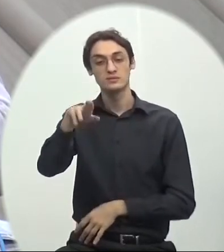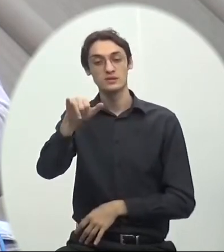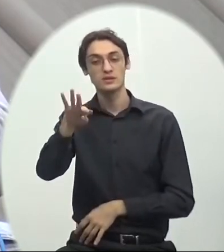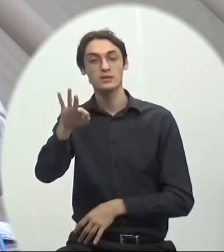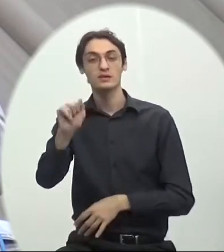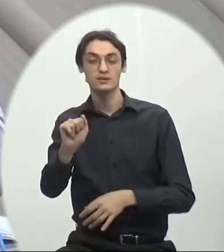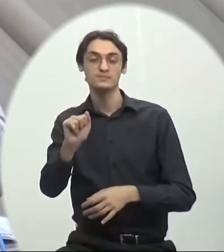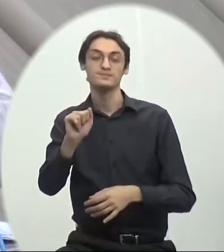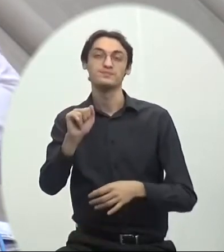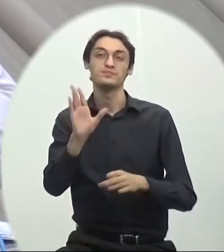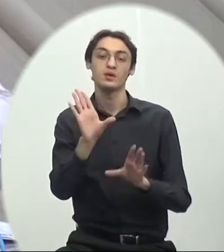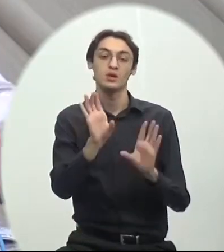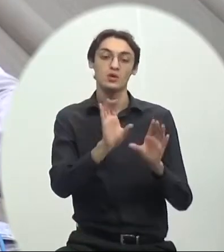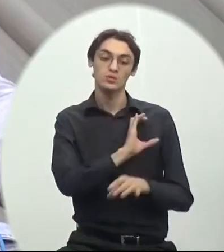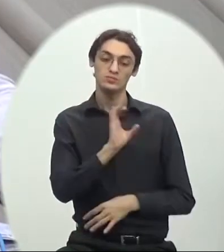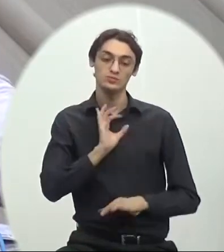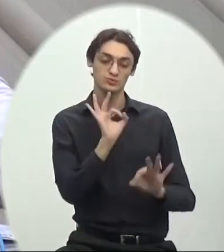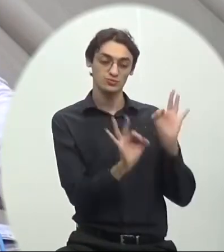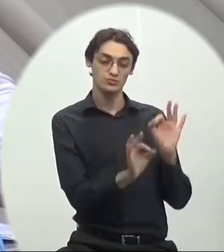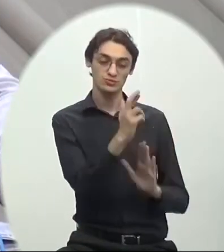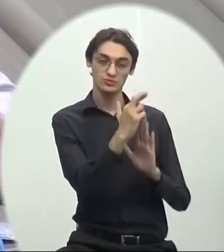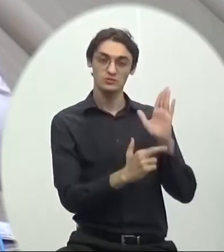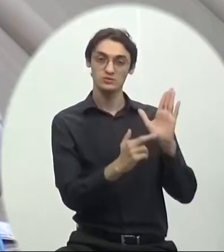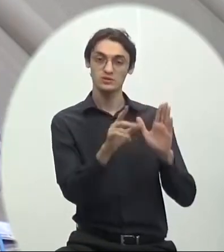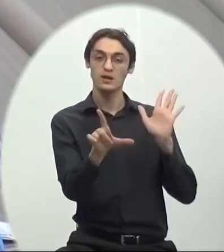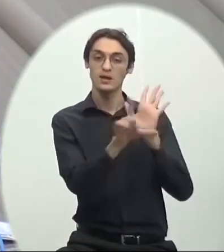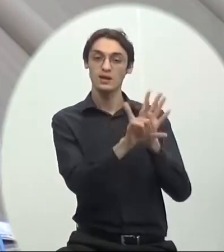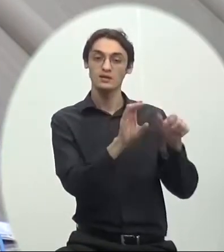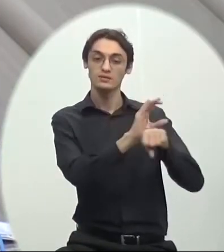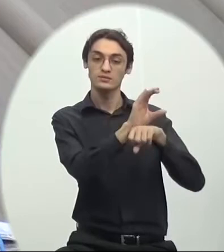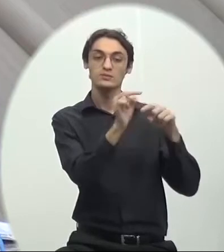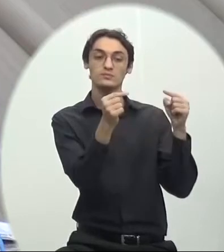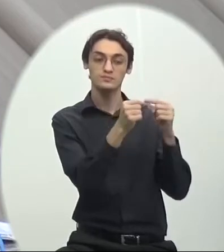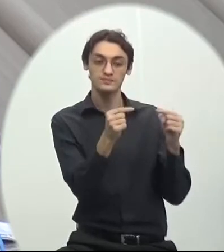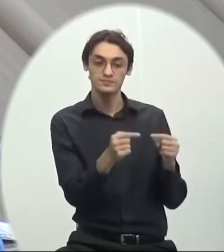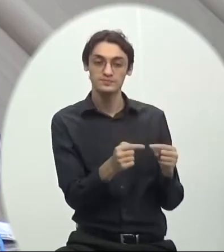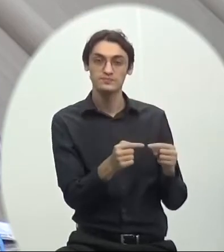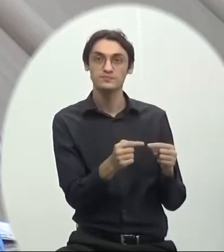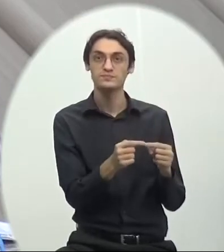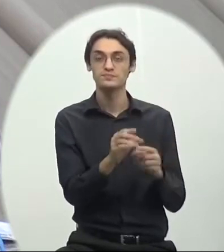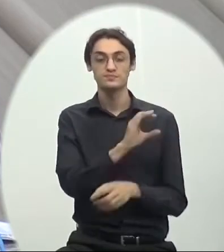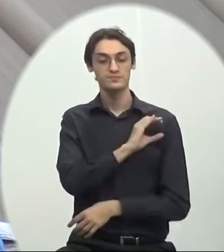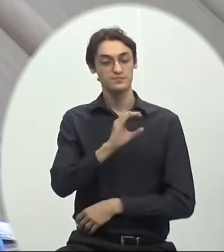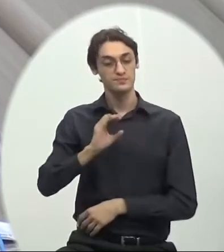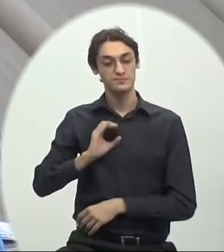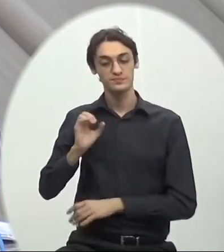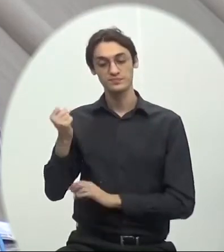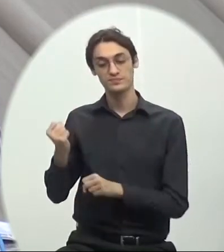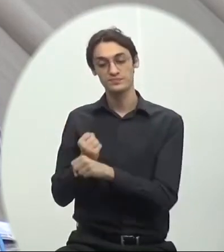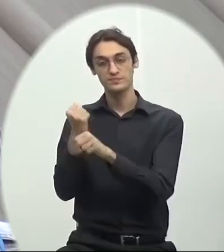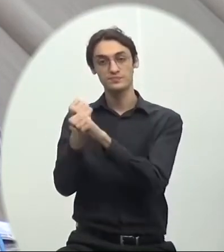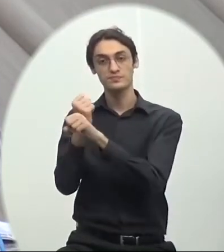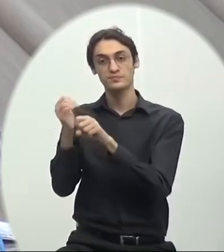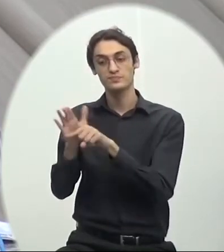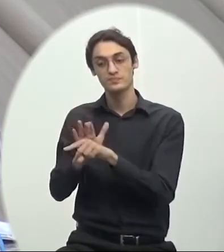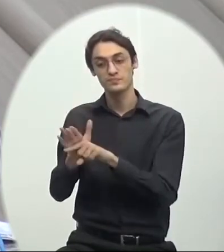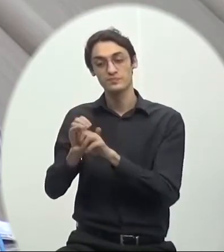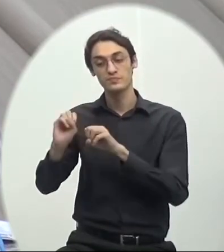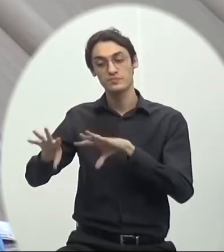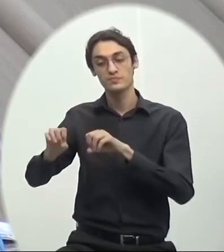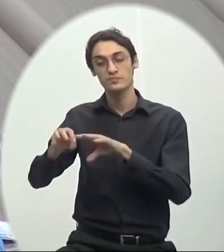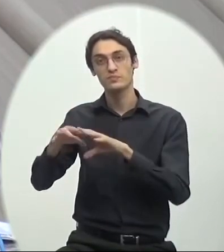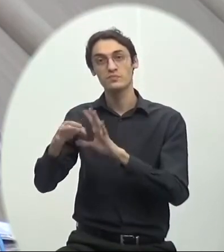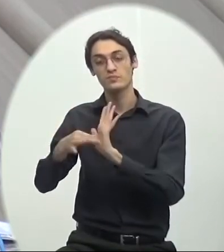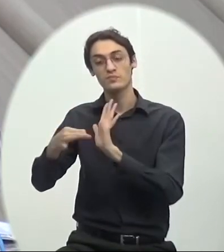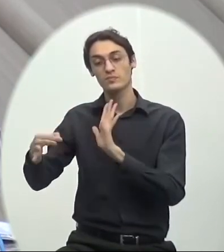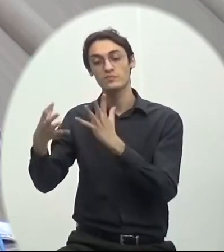Criciúma. A Comissão de Justiça e Redação opinou pela legalidade e constitucionalidade. As comissões de obras, de adequação e de fiscalização opinaram